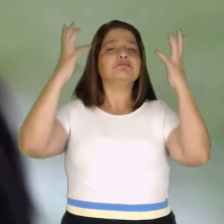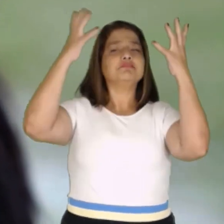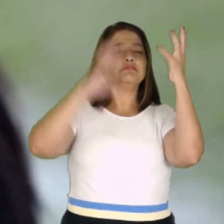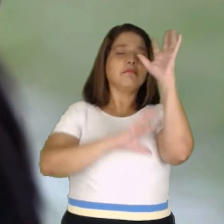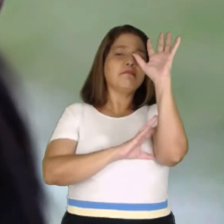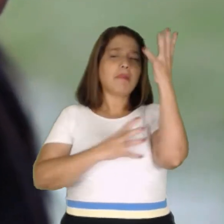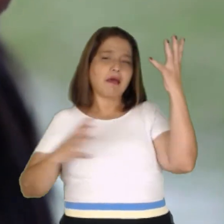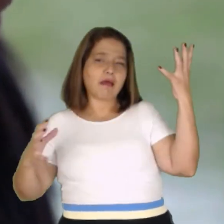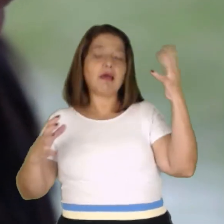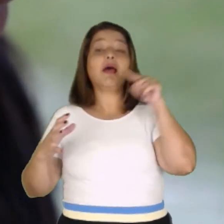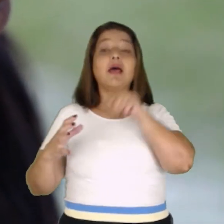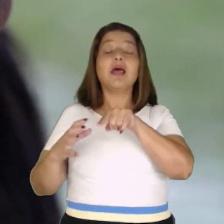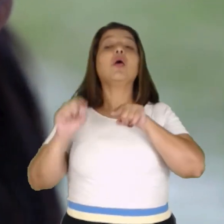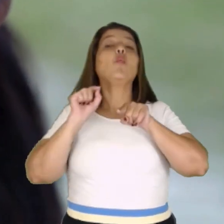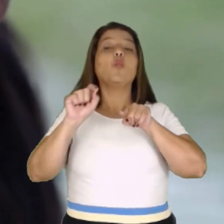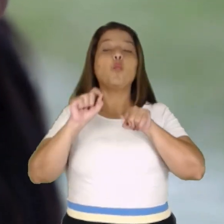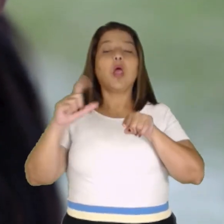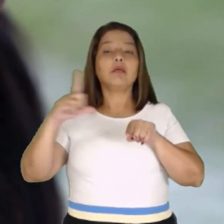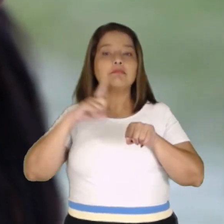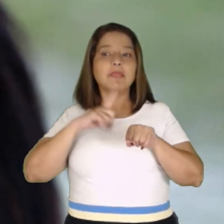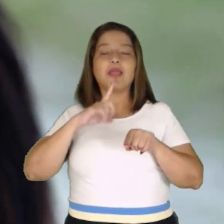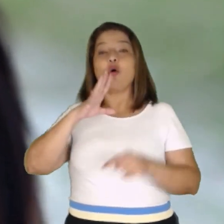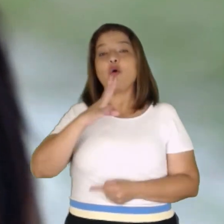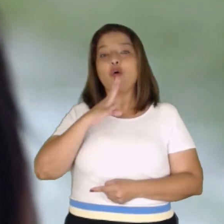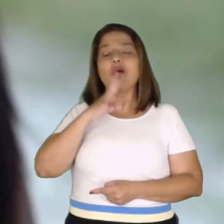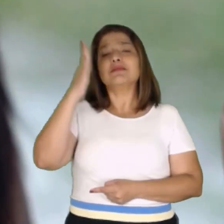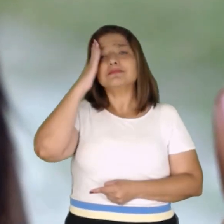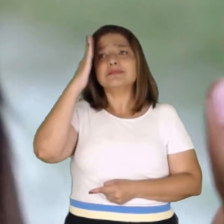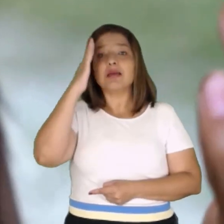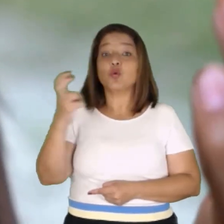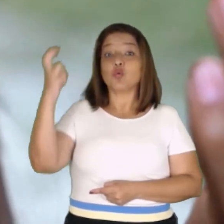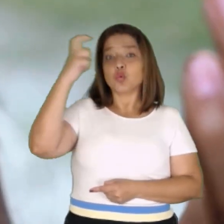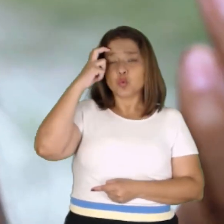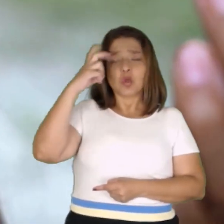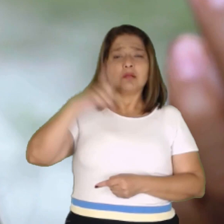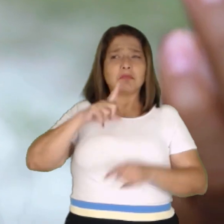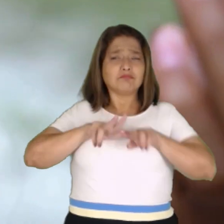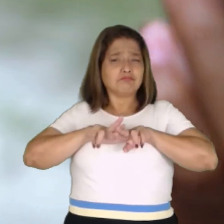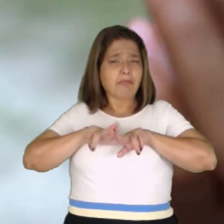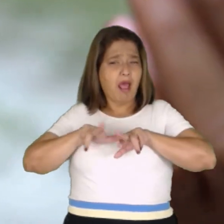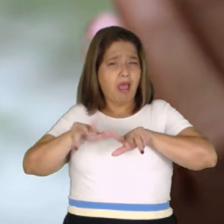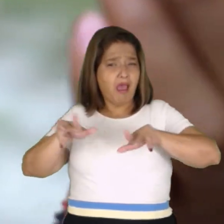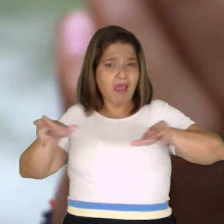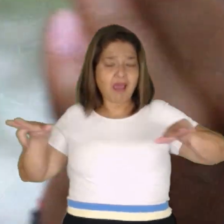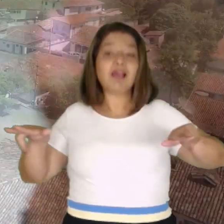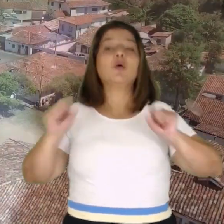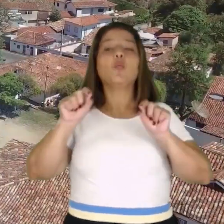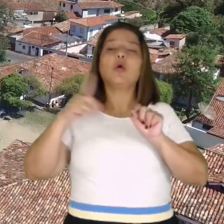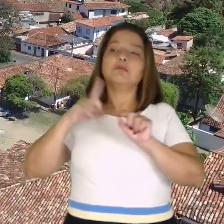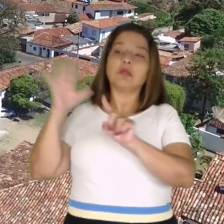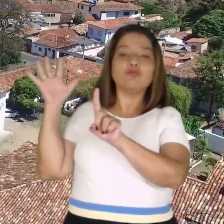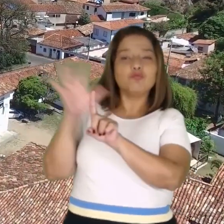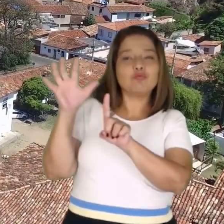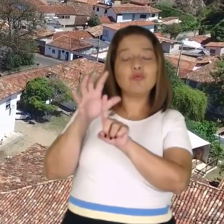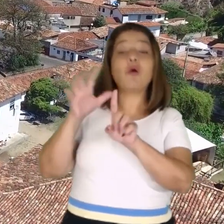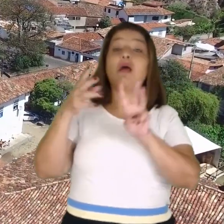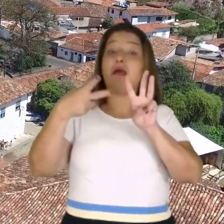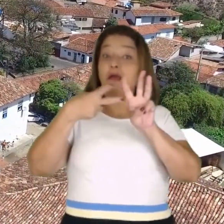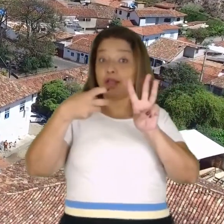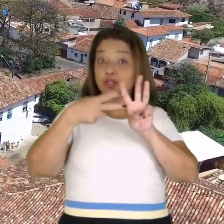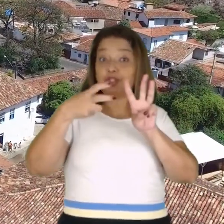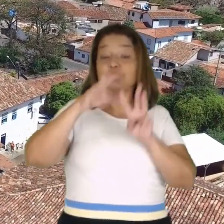maioria do seu território, o Nordeste é conhecido pela sua cultura rica e diversa, com